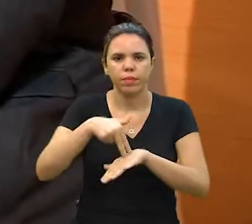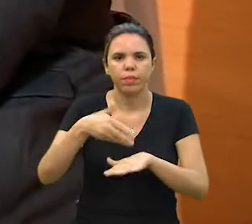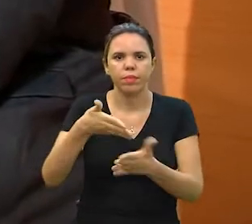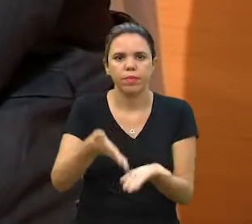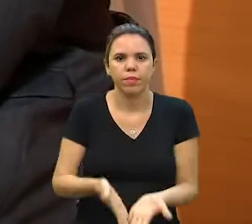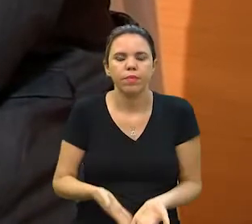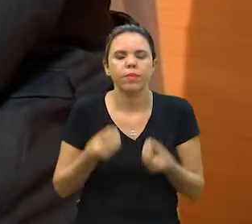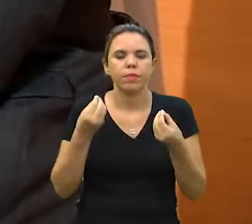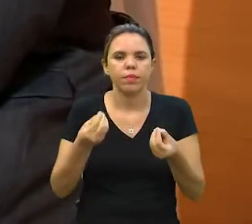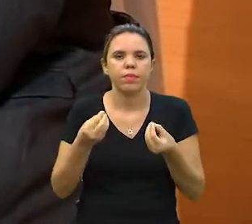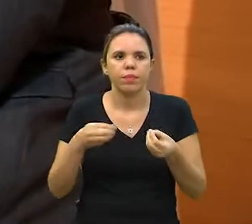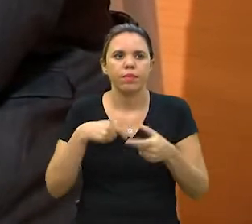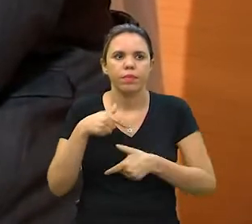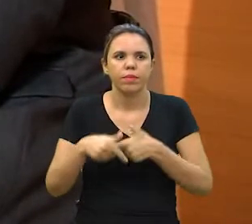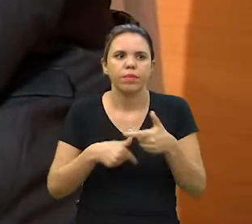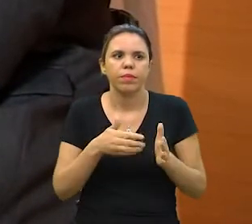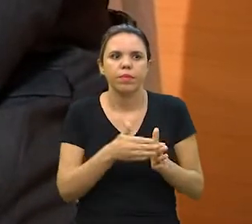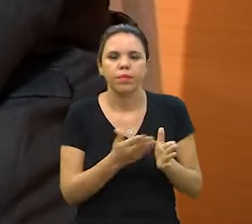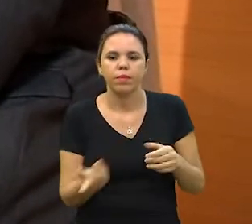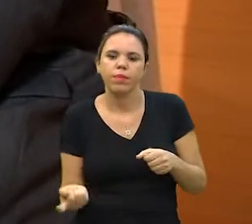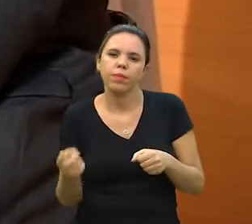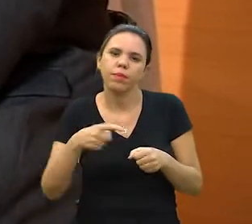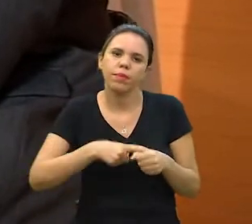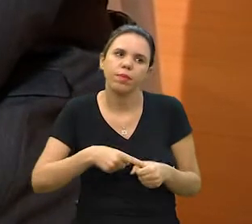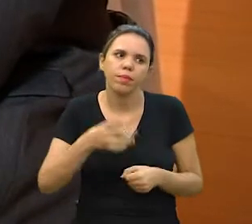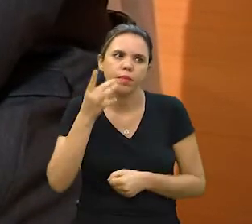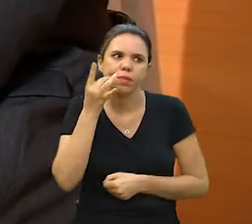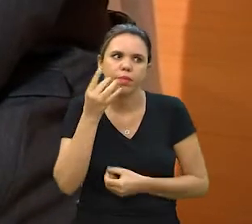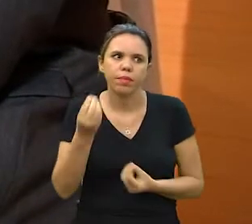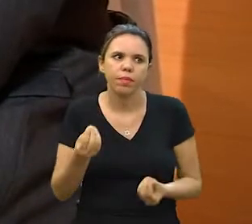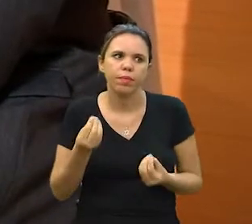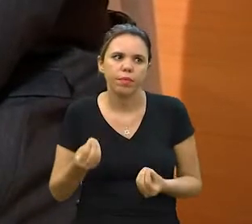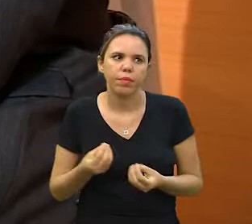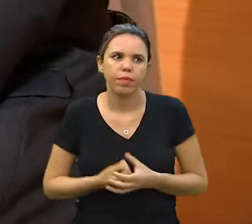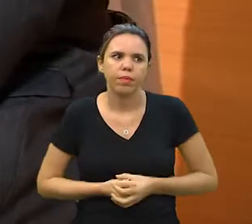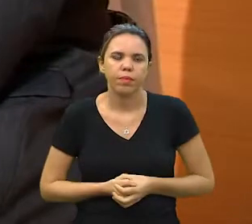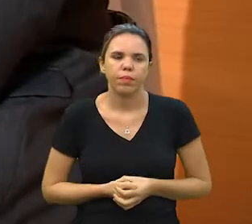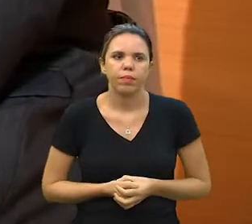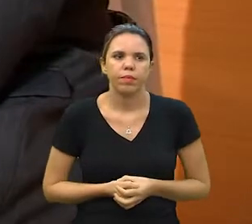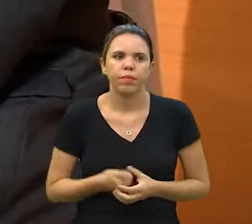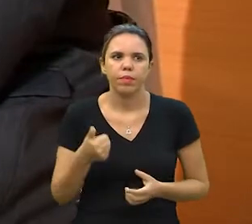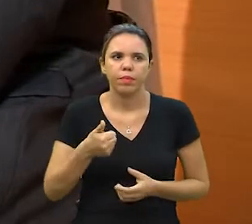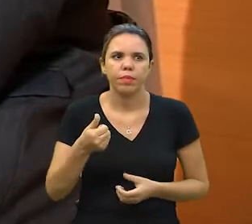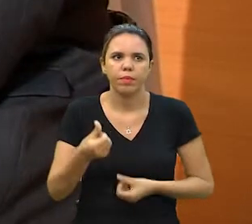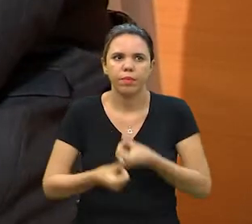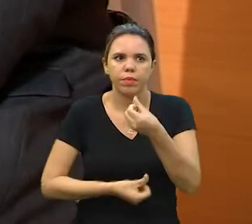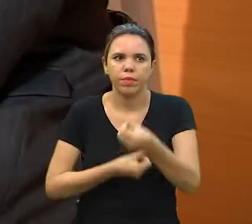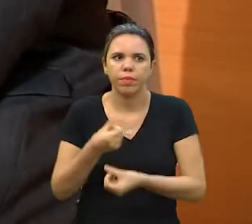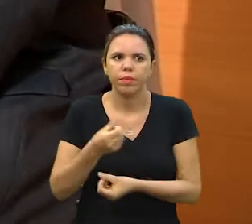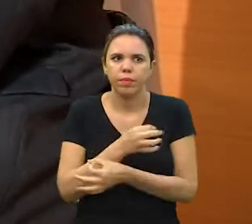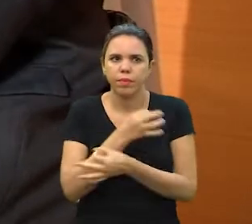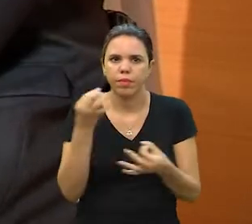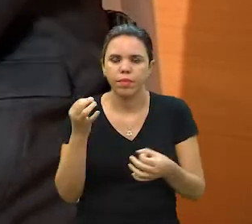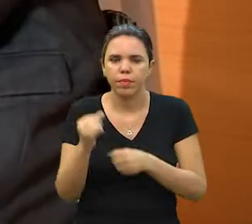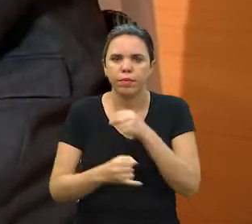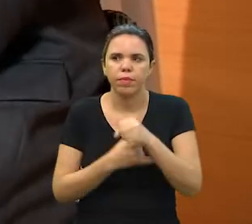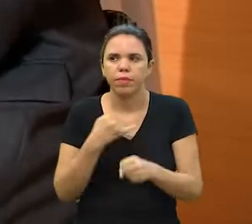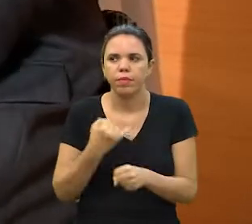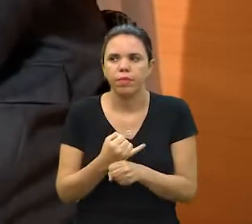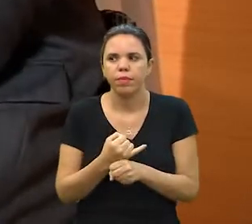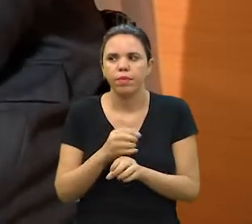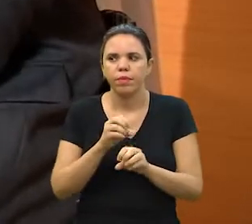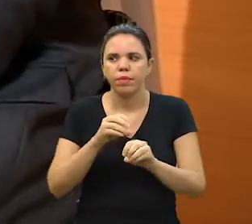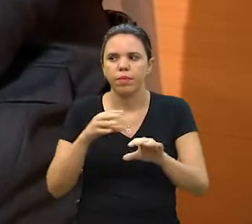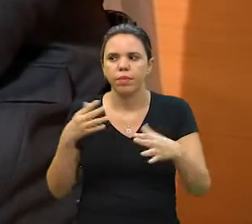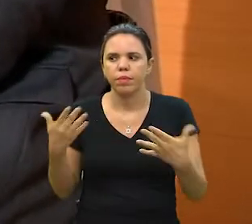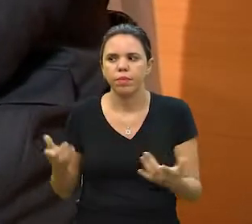mundo que vem aqui como que tem sido esse retorno presencial aí. Primeiro semestre foi tudo muito